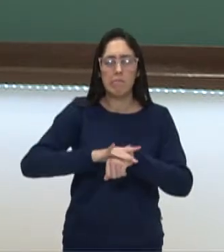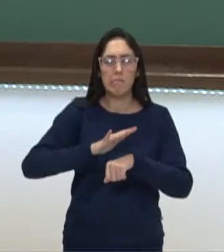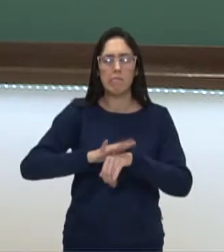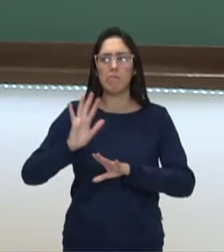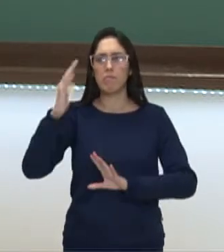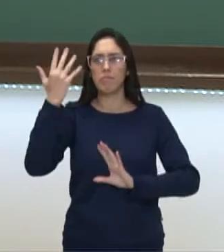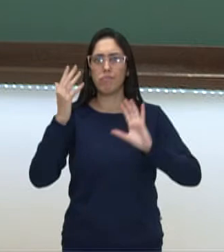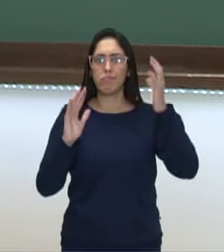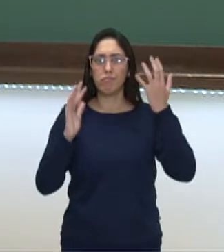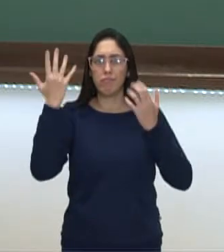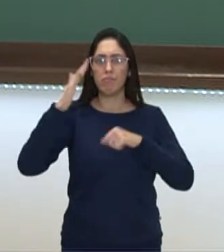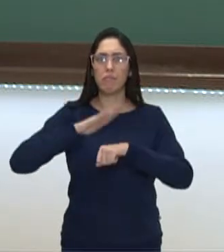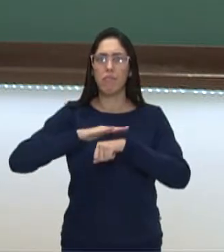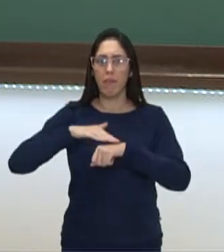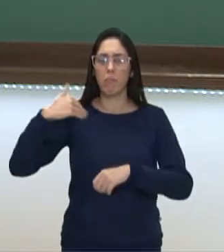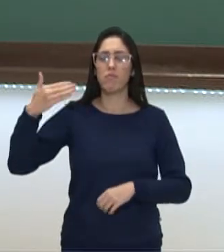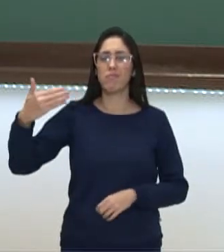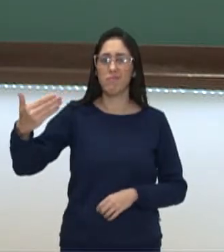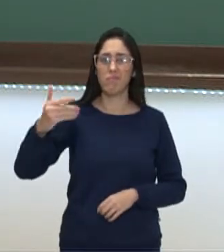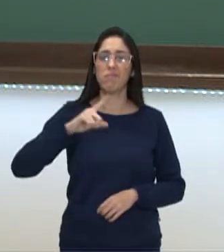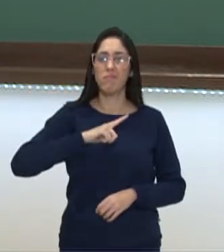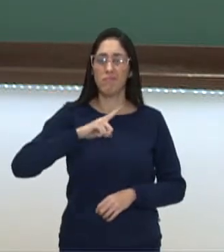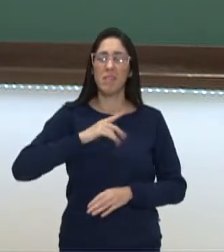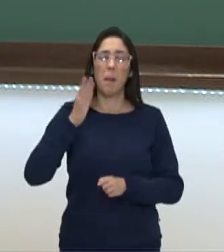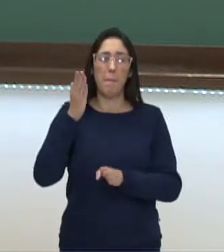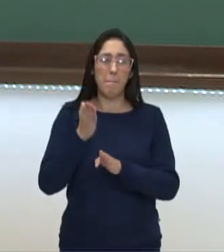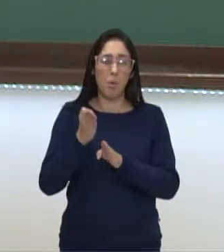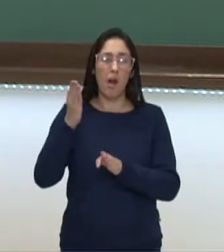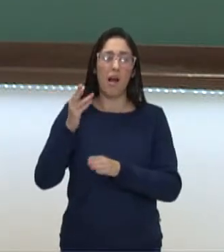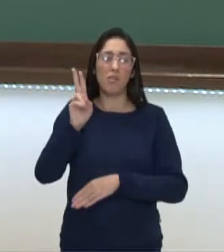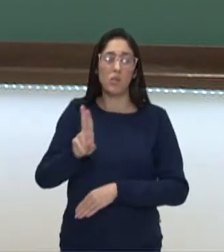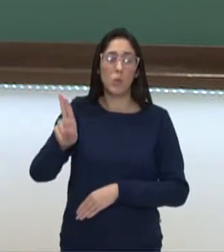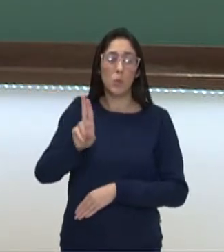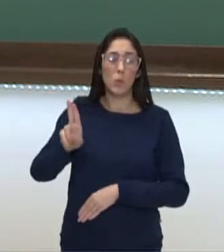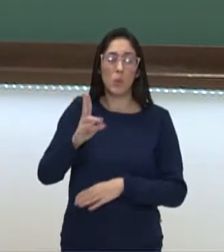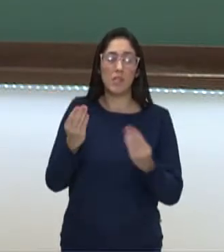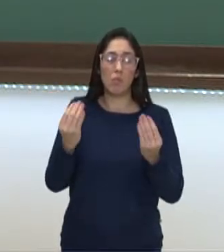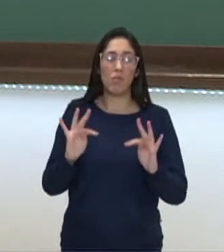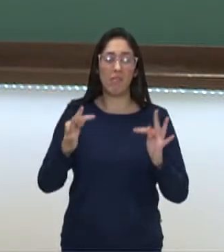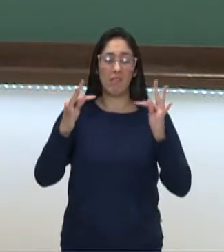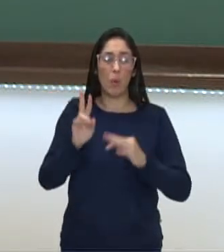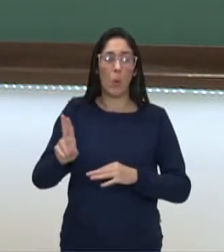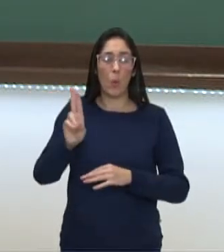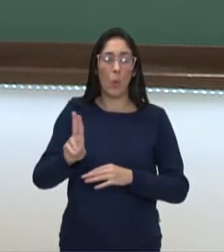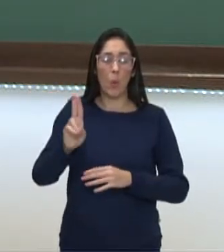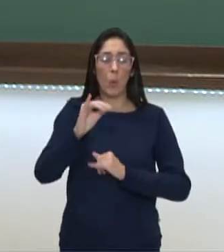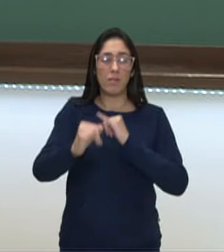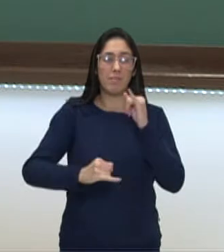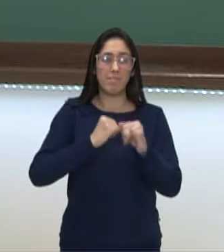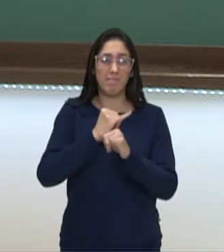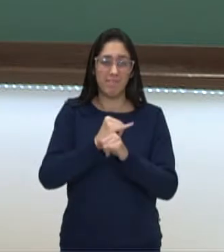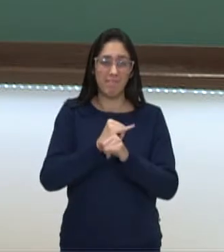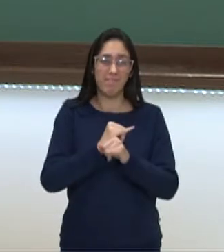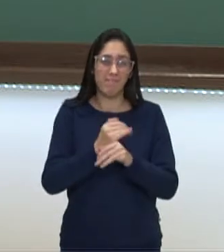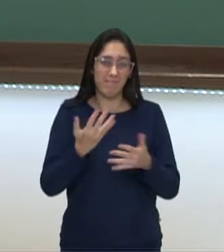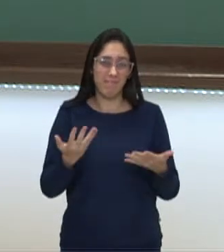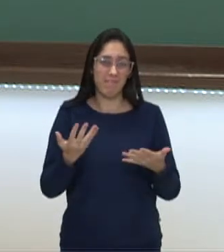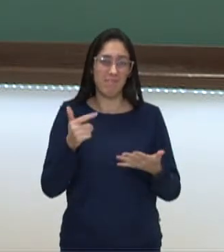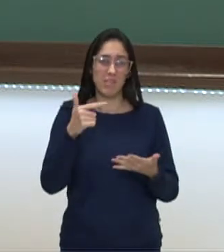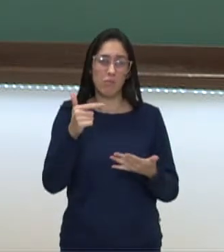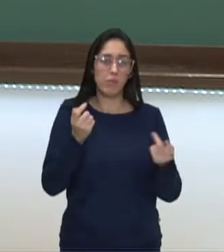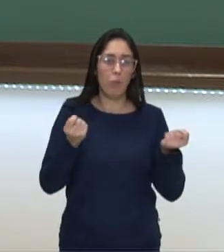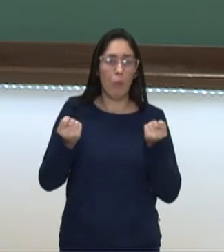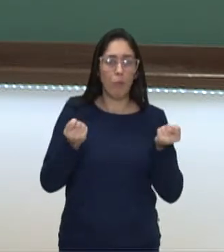com o passar do tempo, né, por conta do uso demasiado das tecnologias sem os